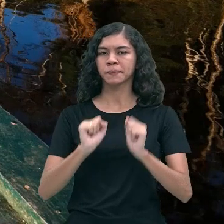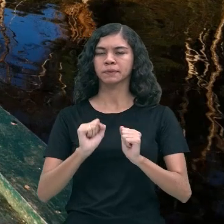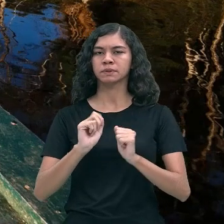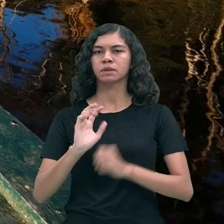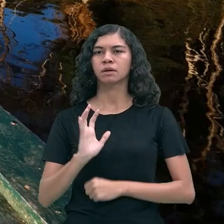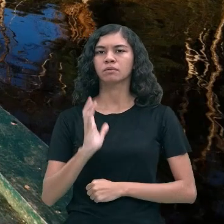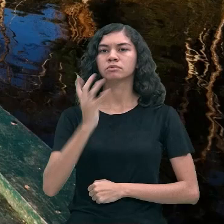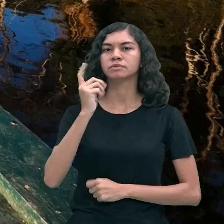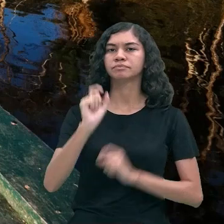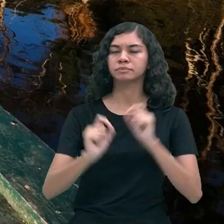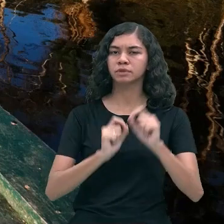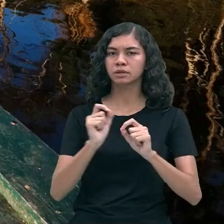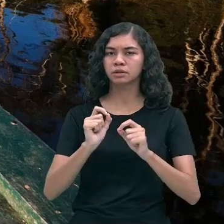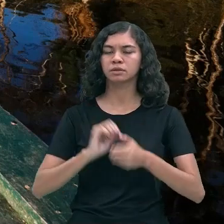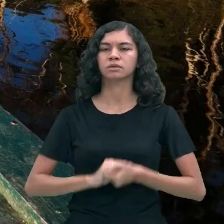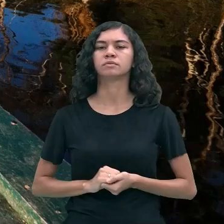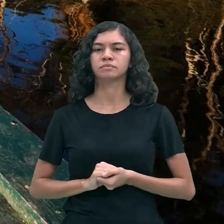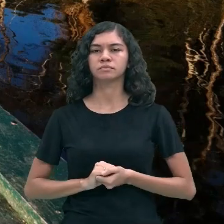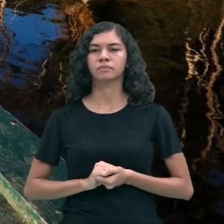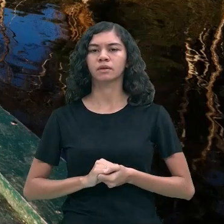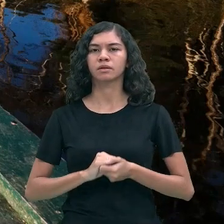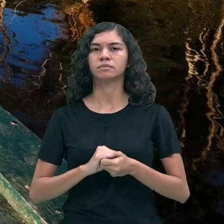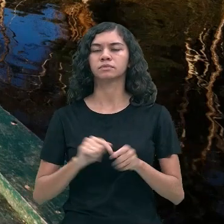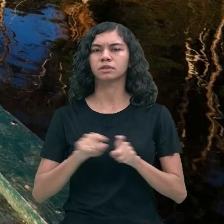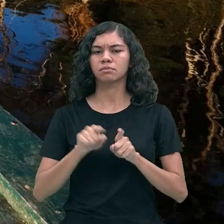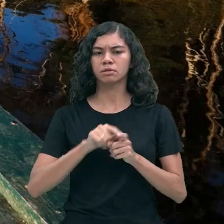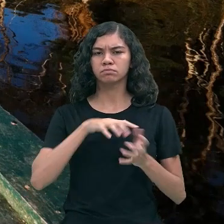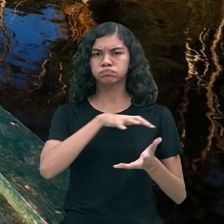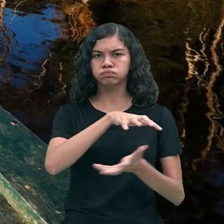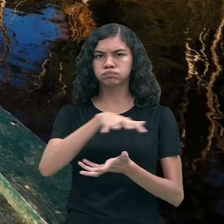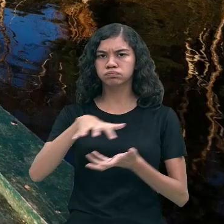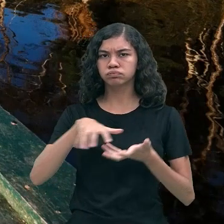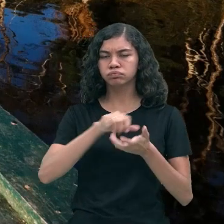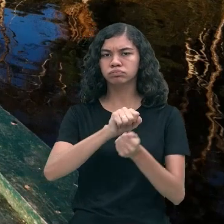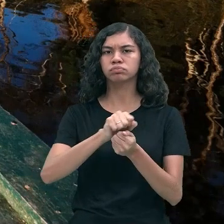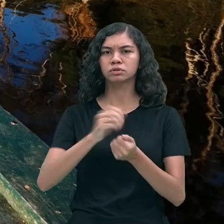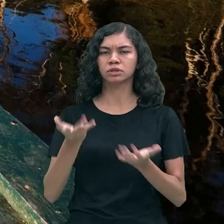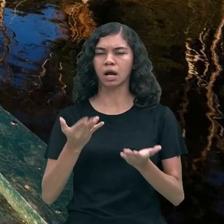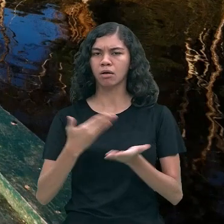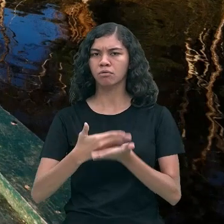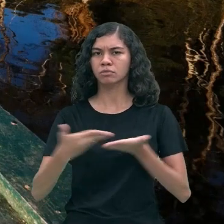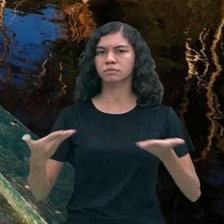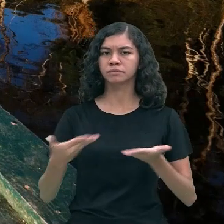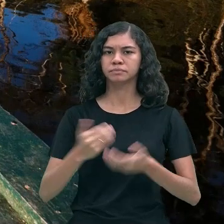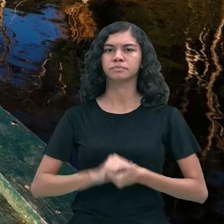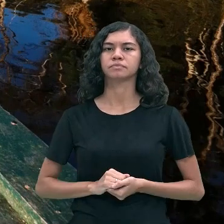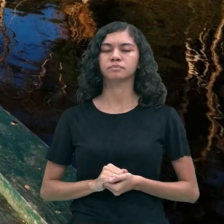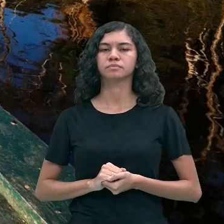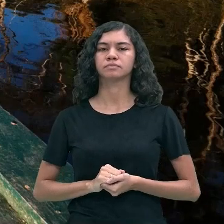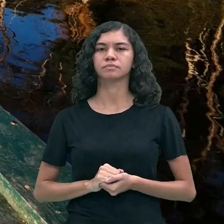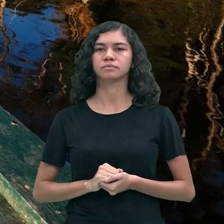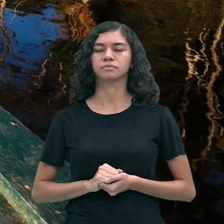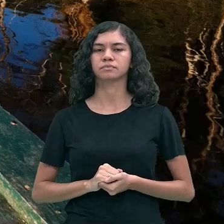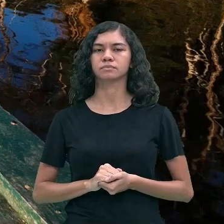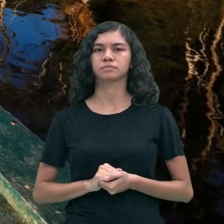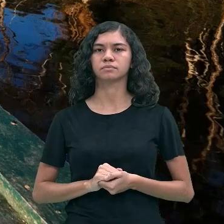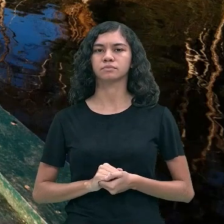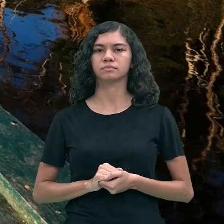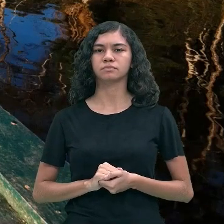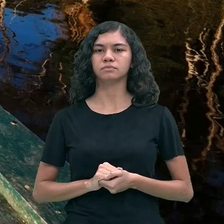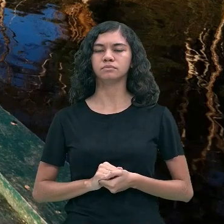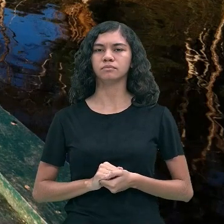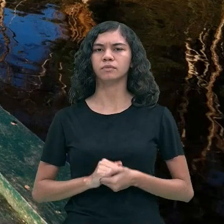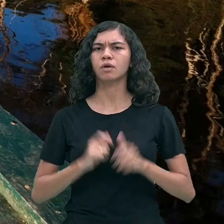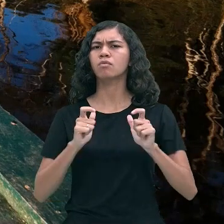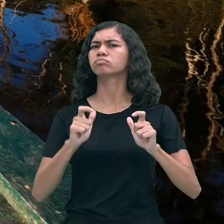acabar aumentando as consequências também do aquecimento global que já vem ocorrendo. Vamos então verificar por onde se estende todo esse